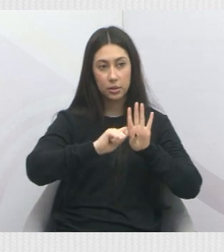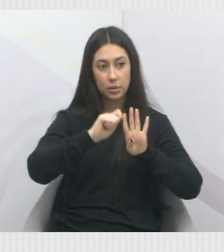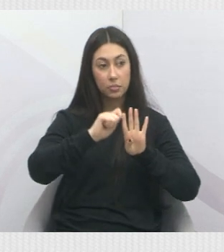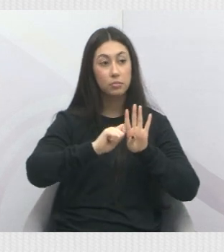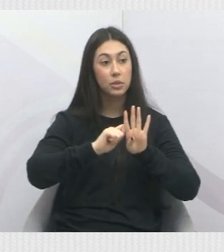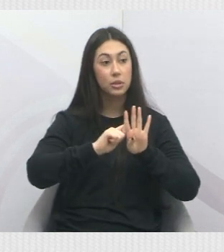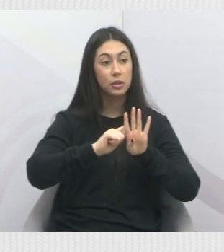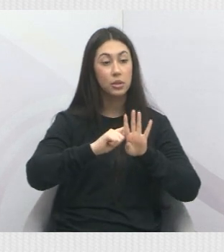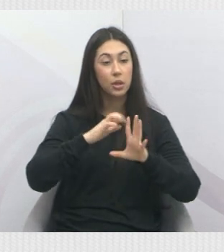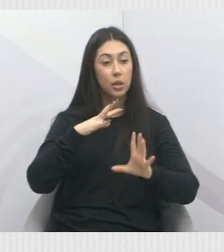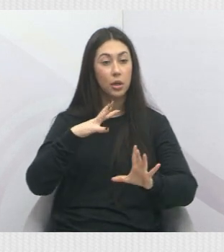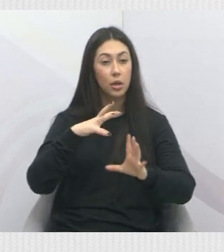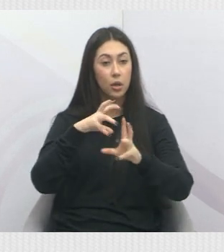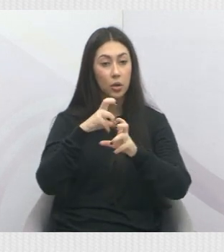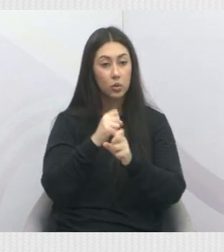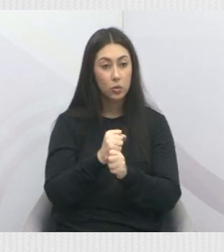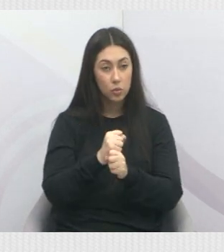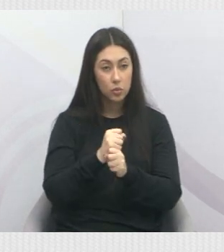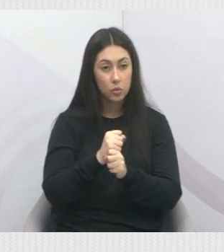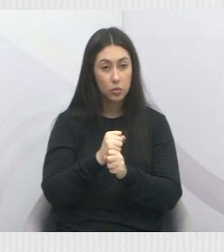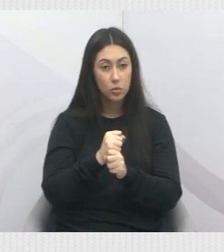2022, totalizou